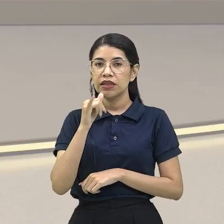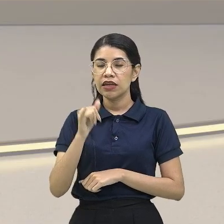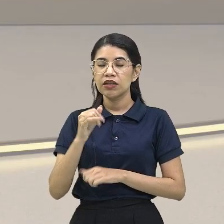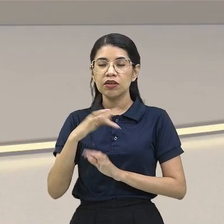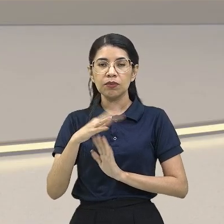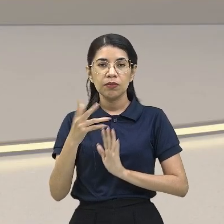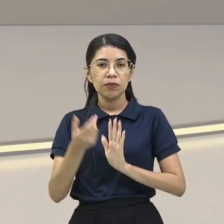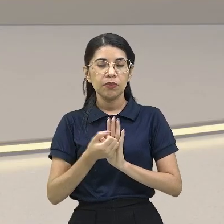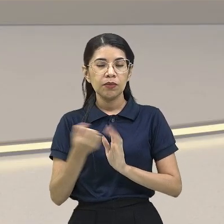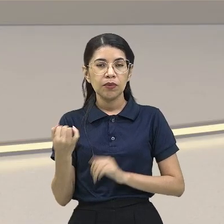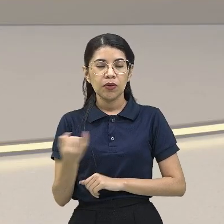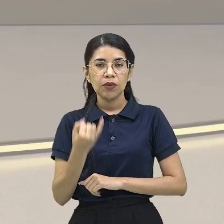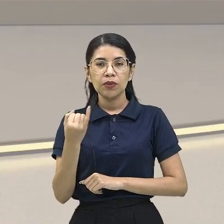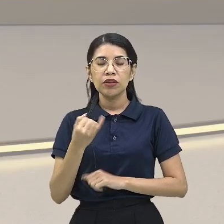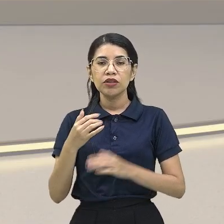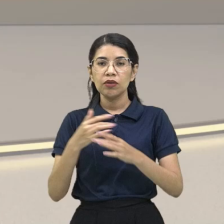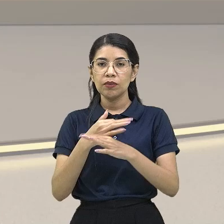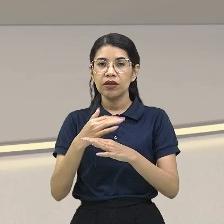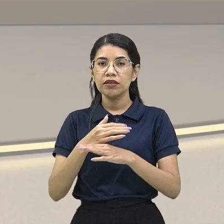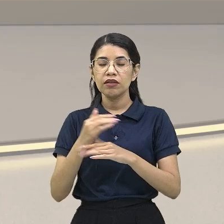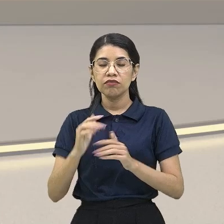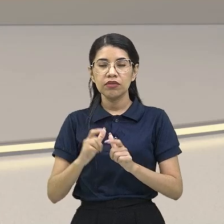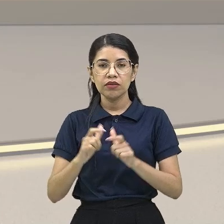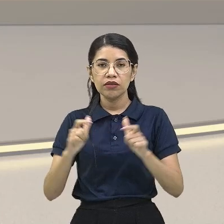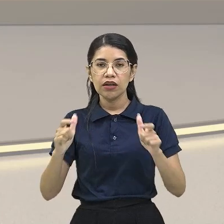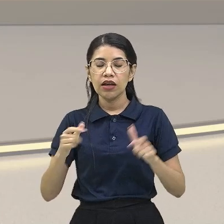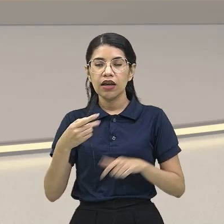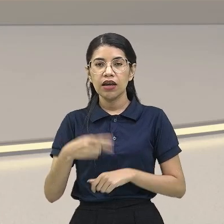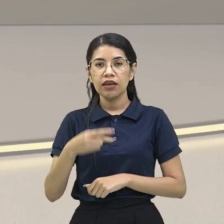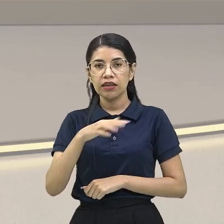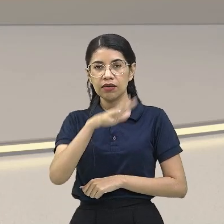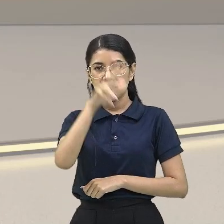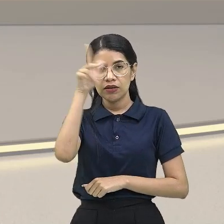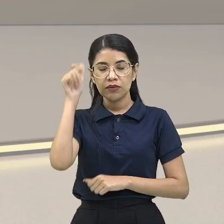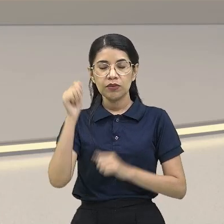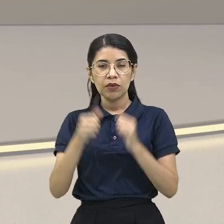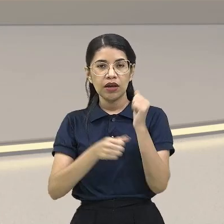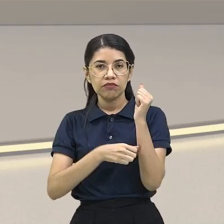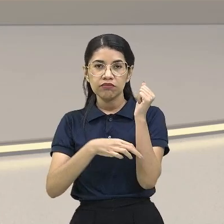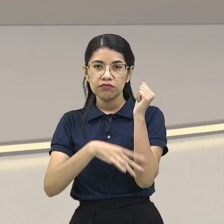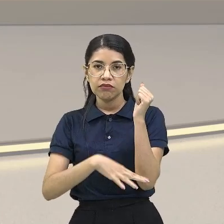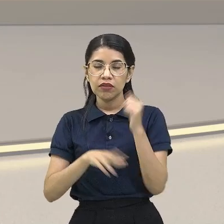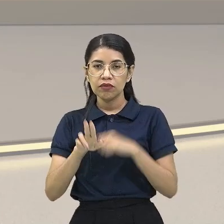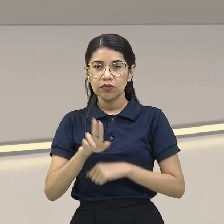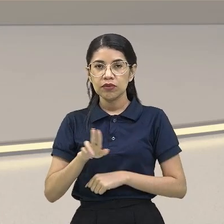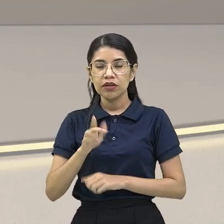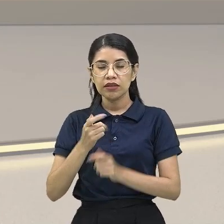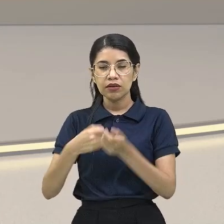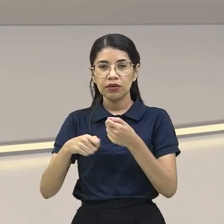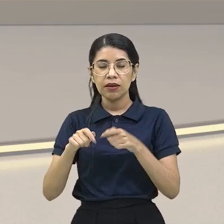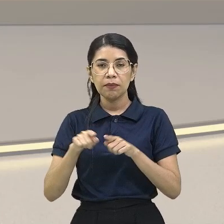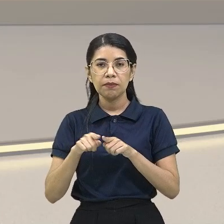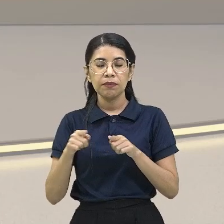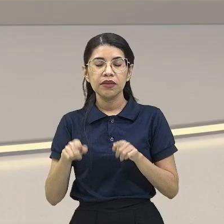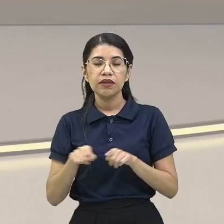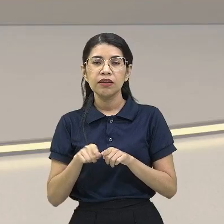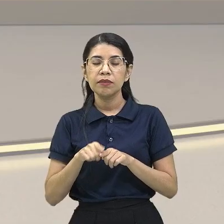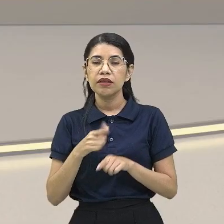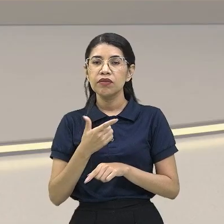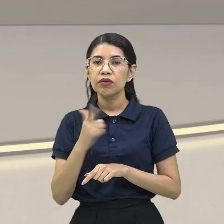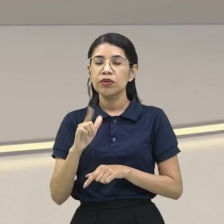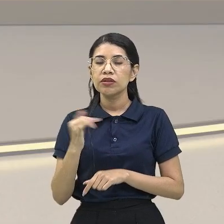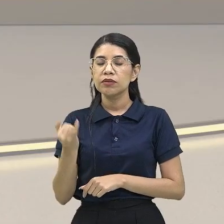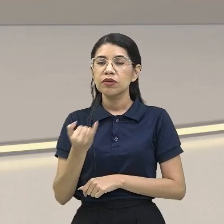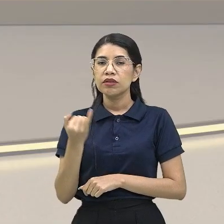de urbanização do Amazonas a partir da economia da borracha. Mas, para além disso também, tivemos algumas coisas importantes, como, por